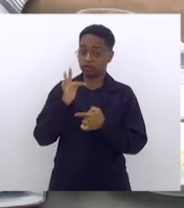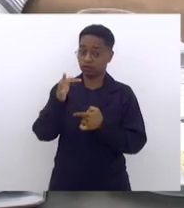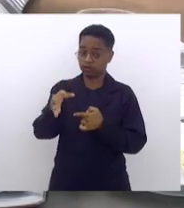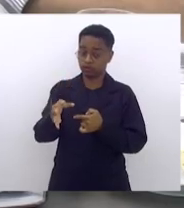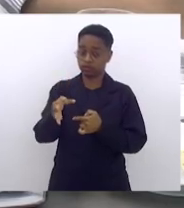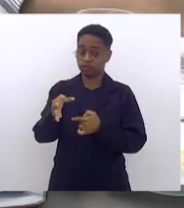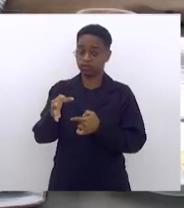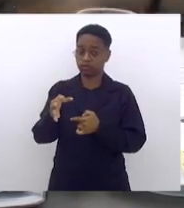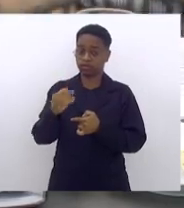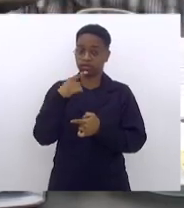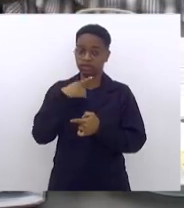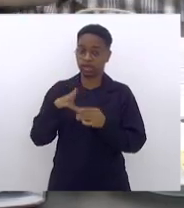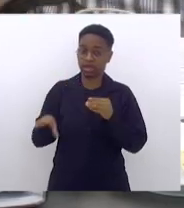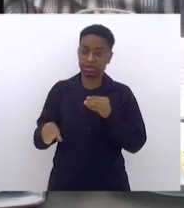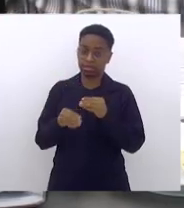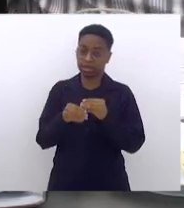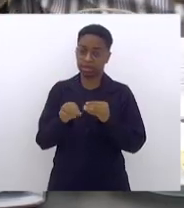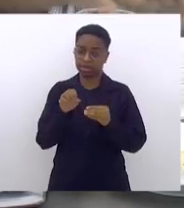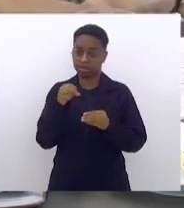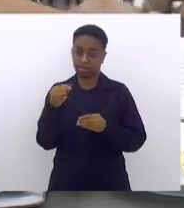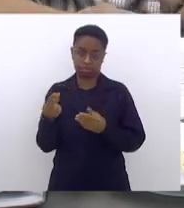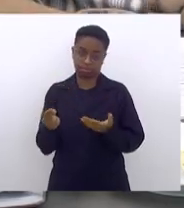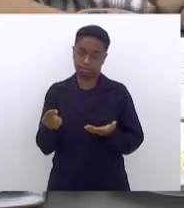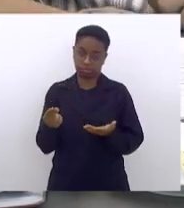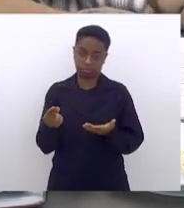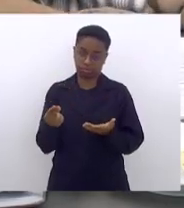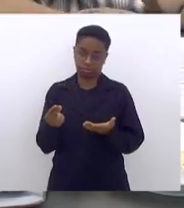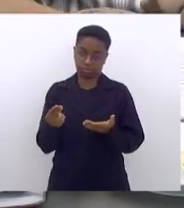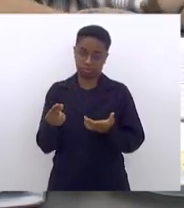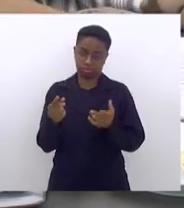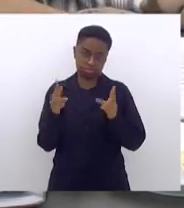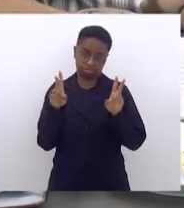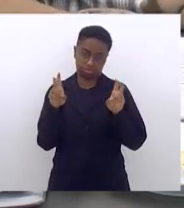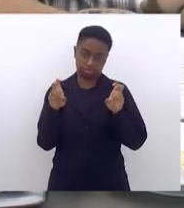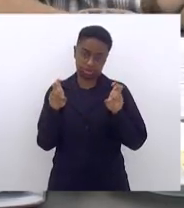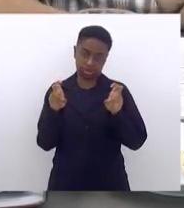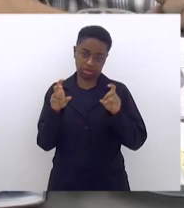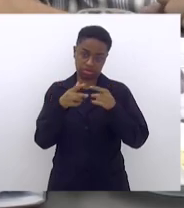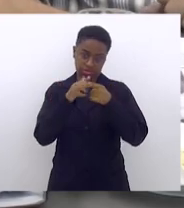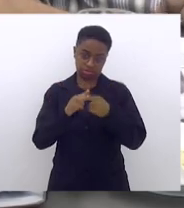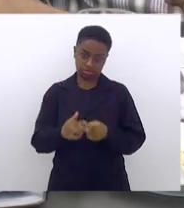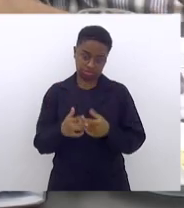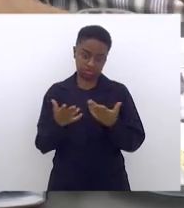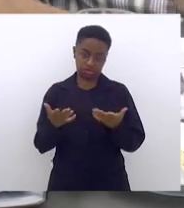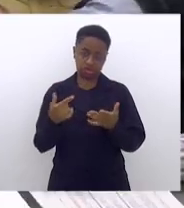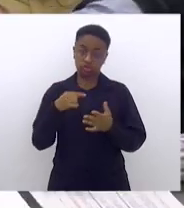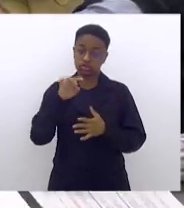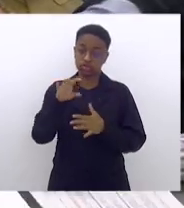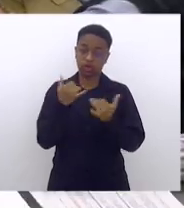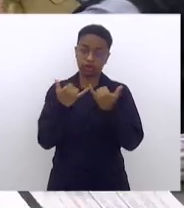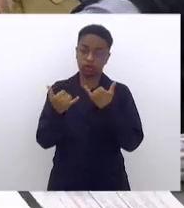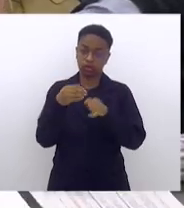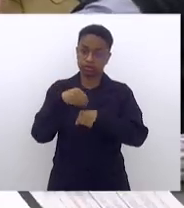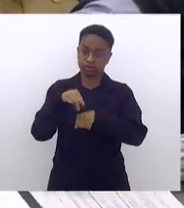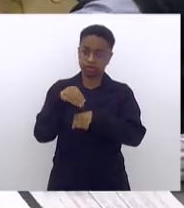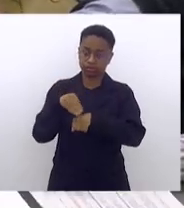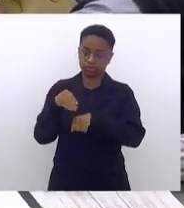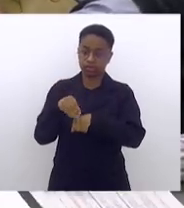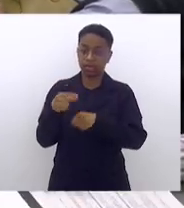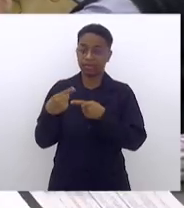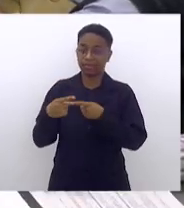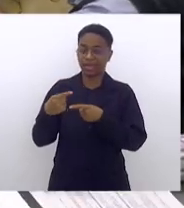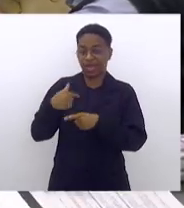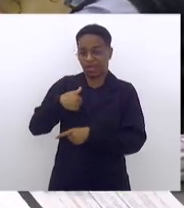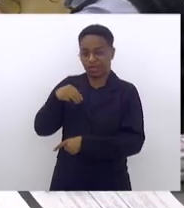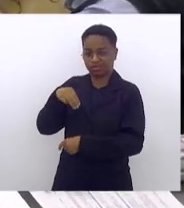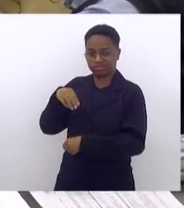alguma emenda ou alguma consideração no vosso projeto. Era apenas informativo, do tipo Mink